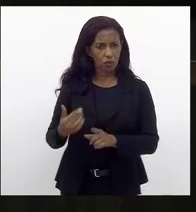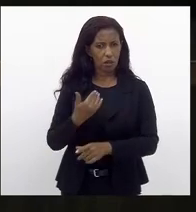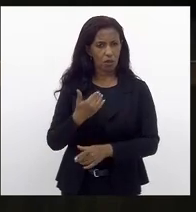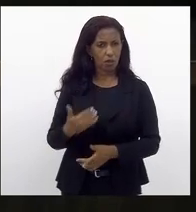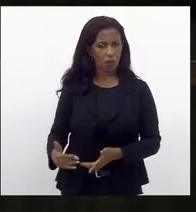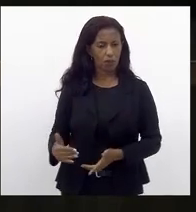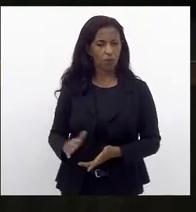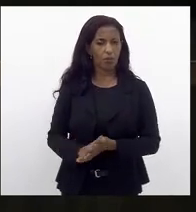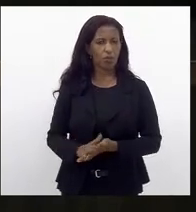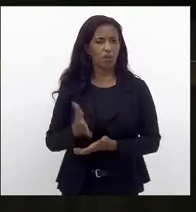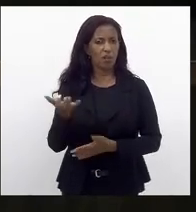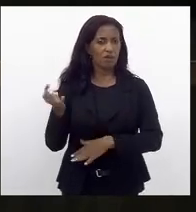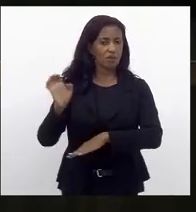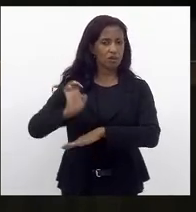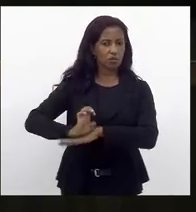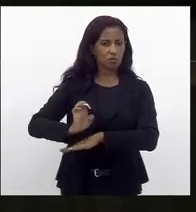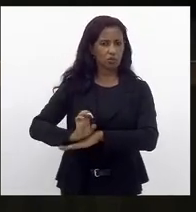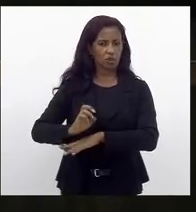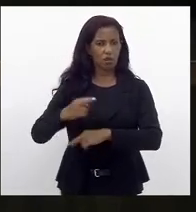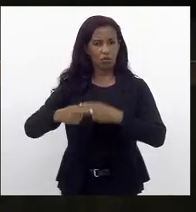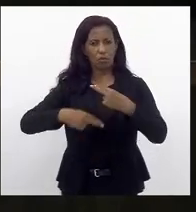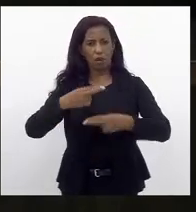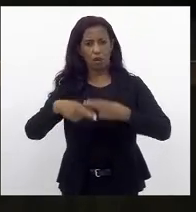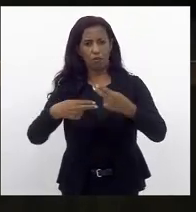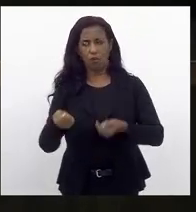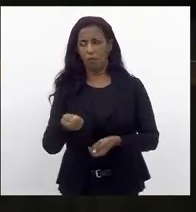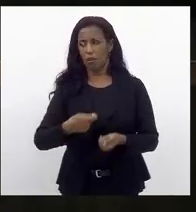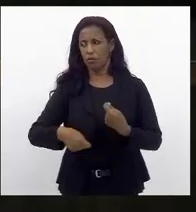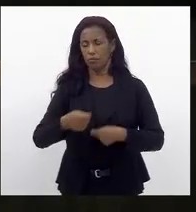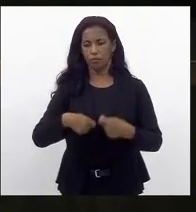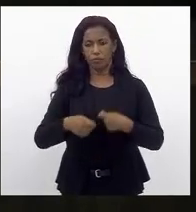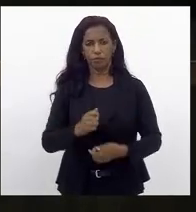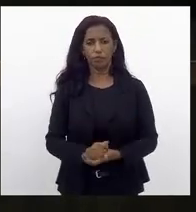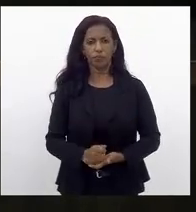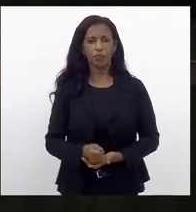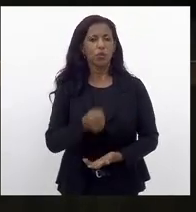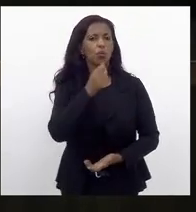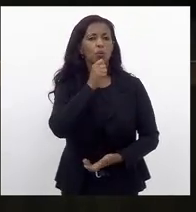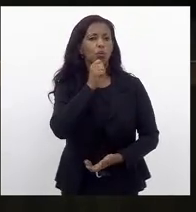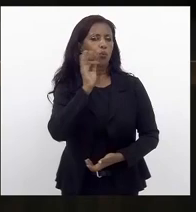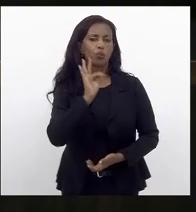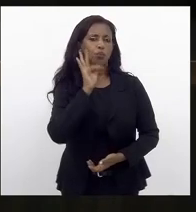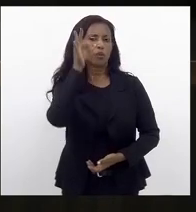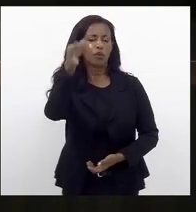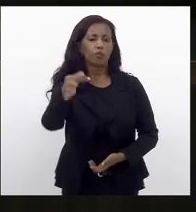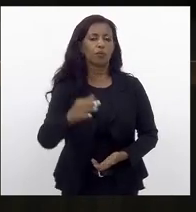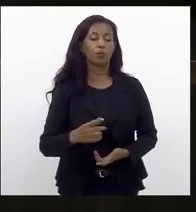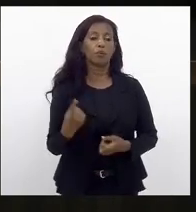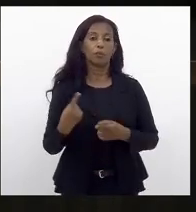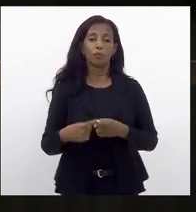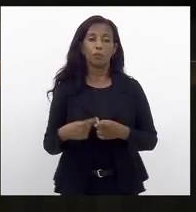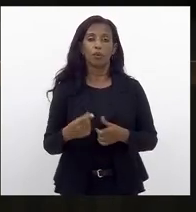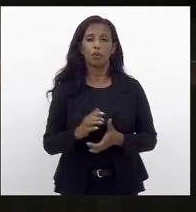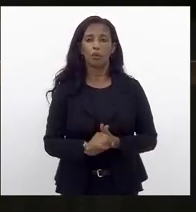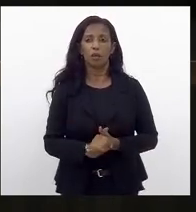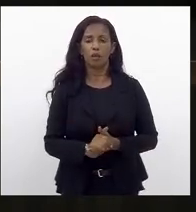que ia fazer nos Estados uma reforma administrativa tu não tem futuro porque